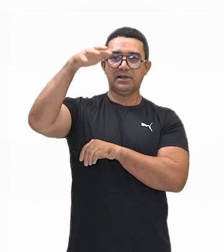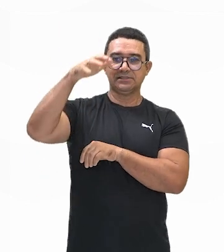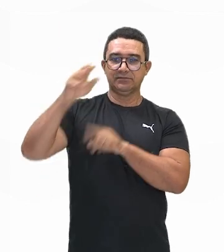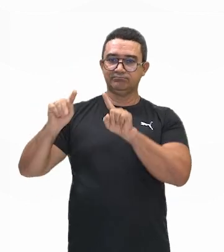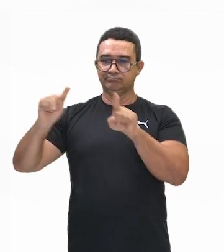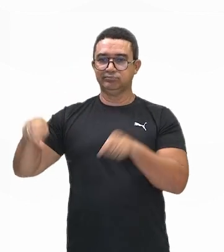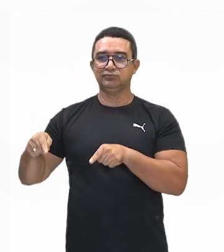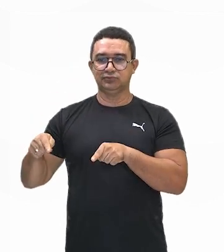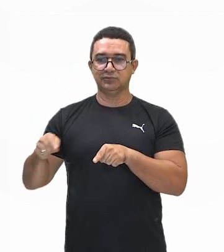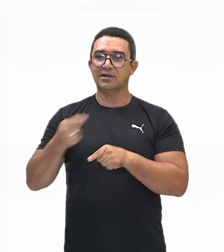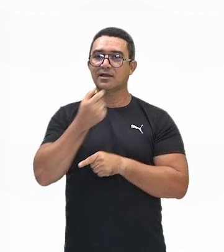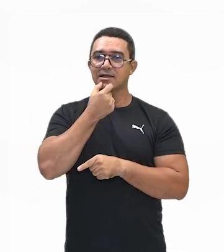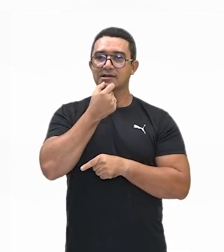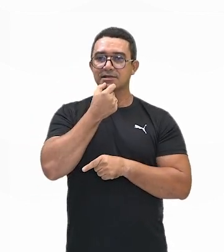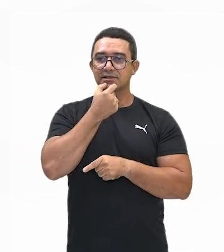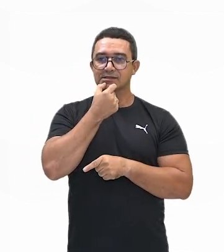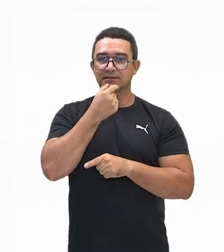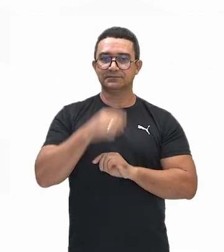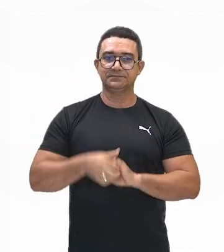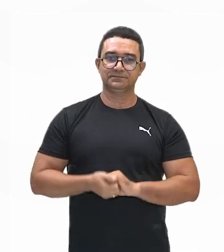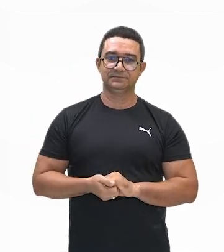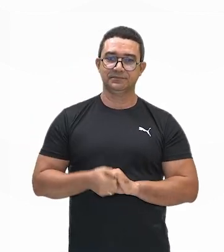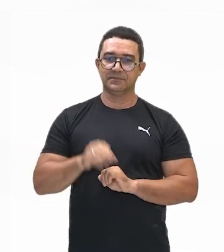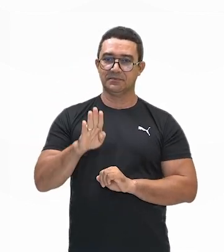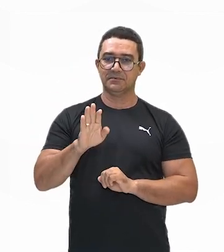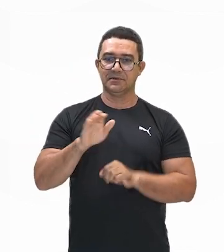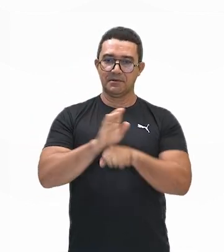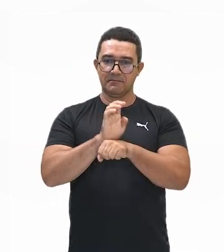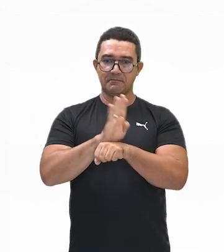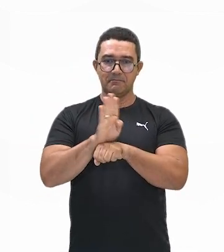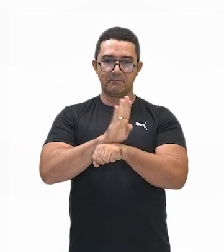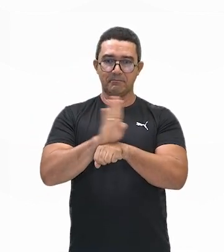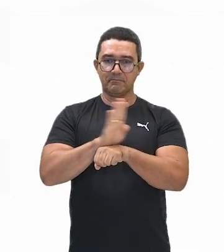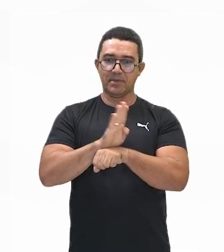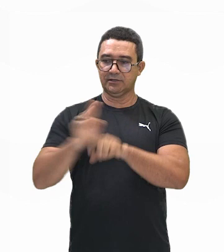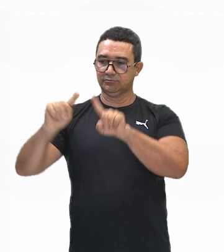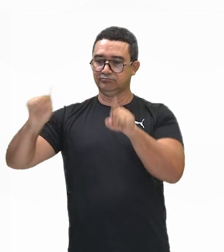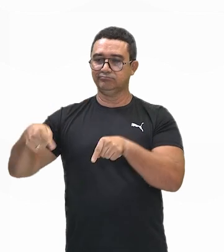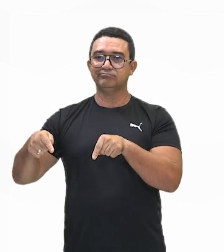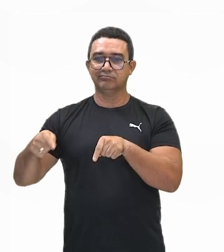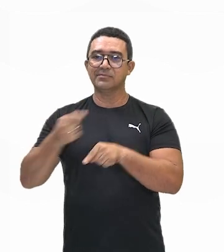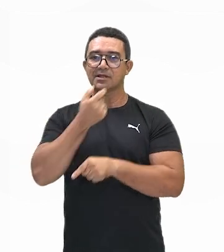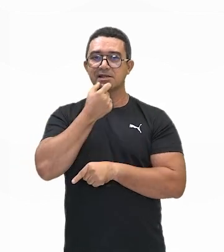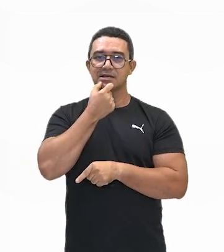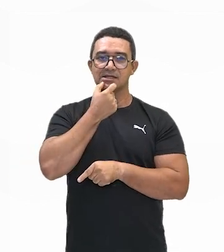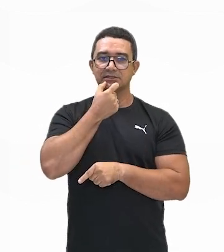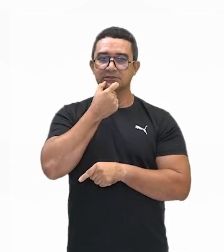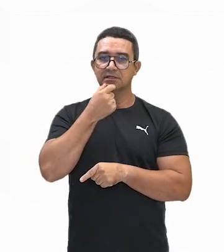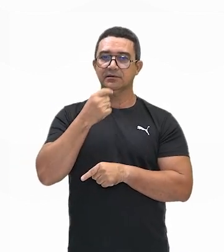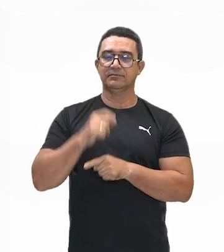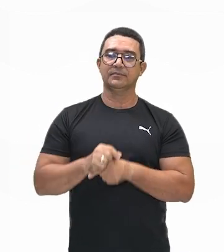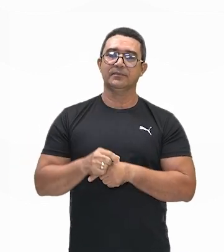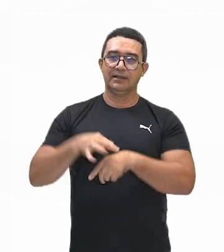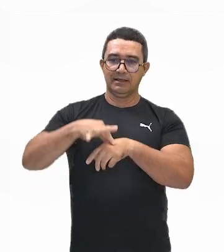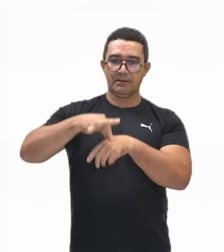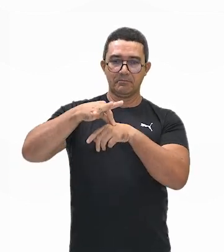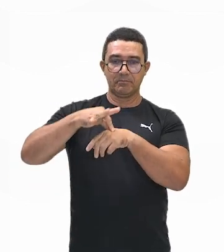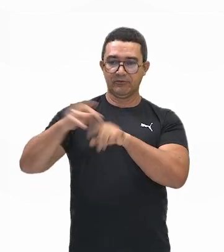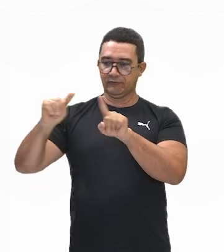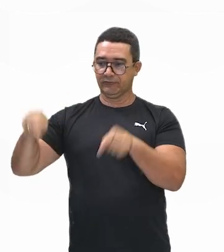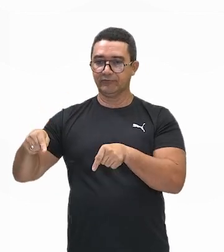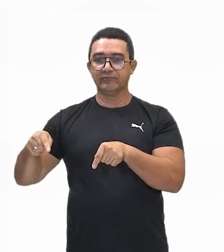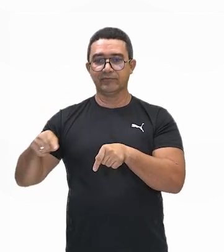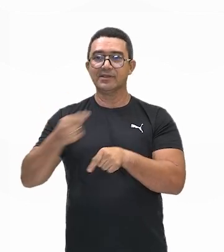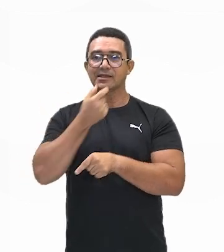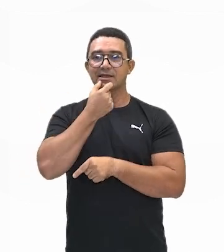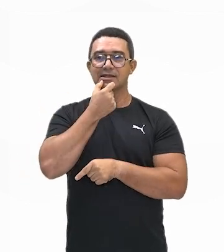de basketball, uma palavra inglesa. Beige vem da cor beige, em inglês. Beef também vem da palavrinha beef,